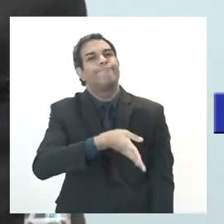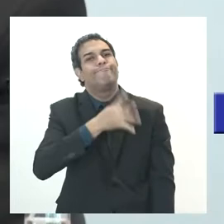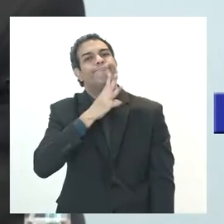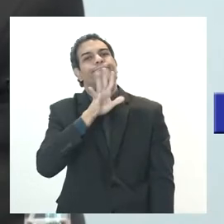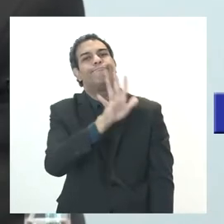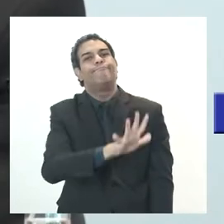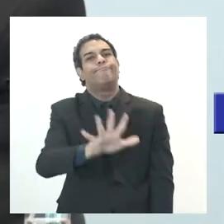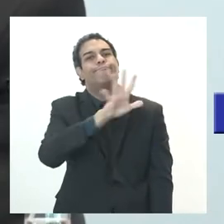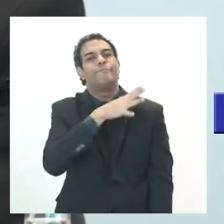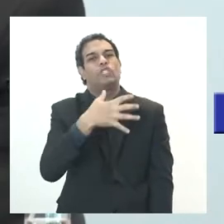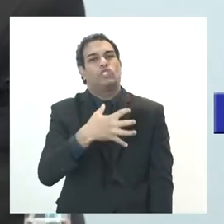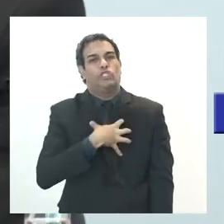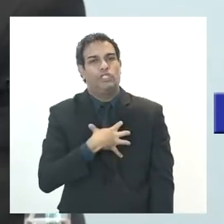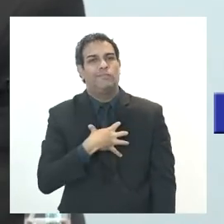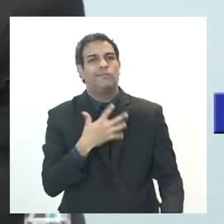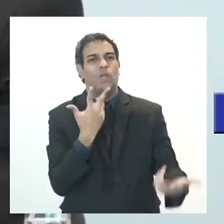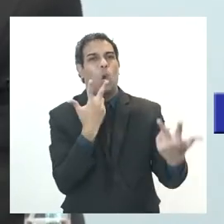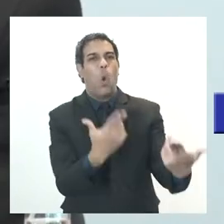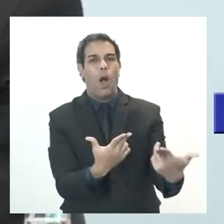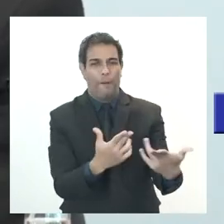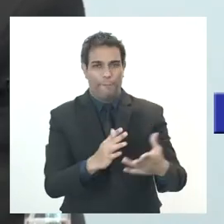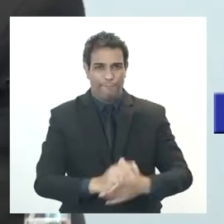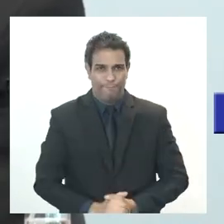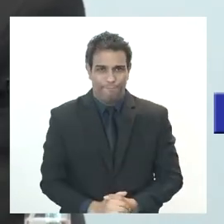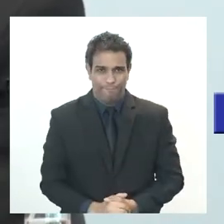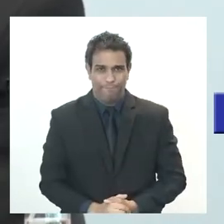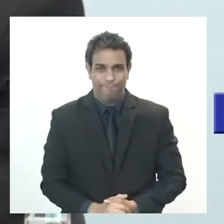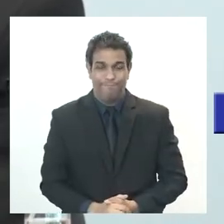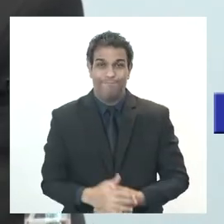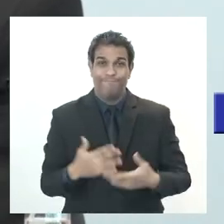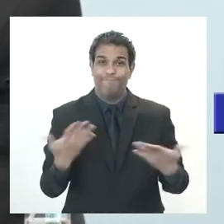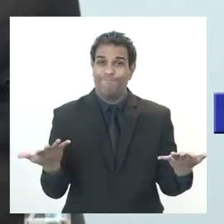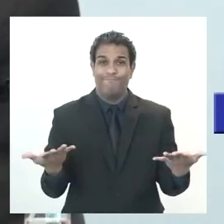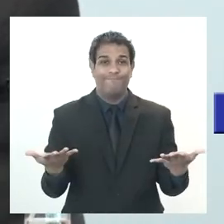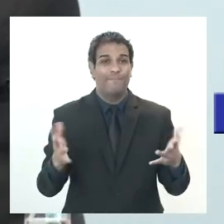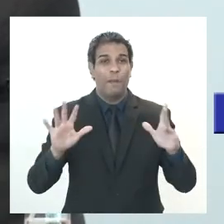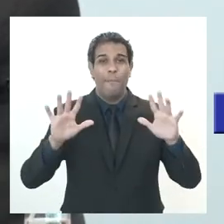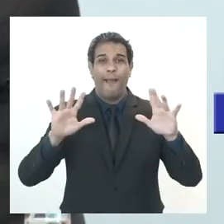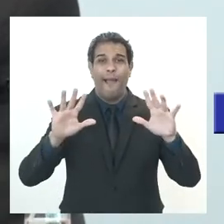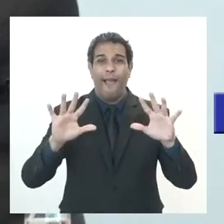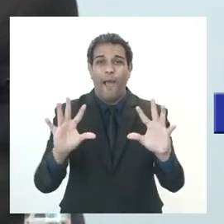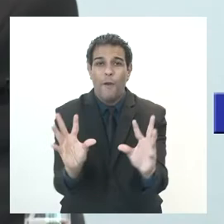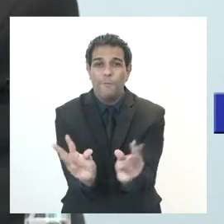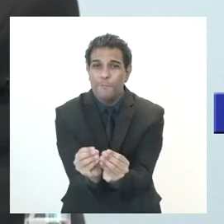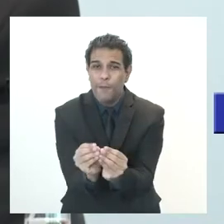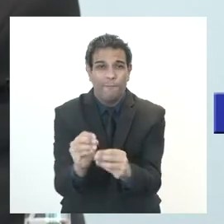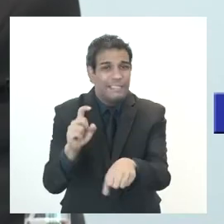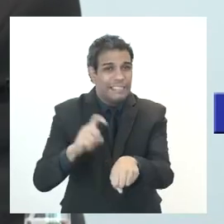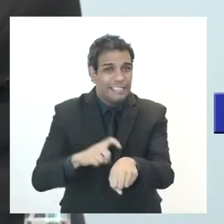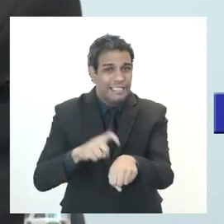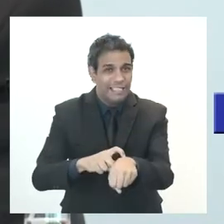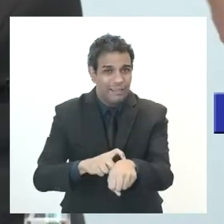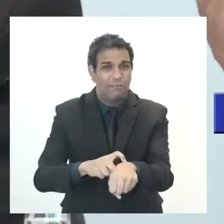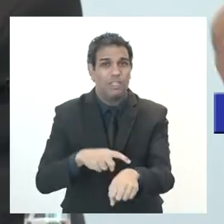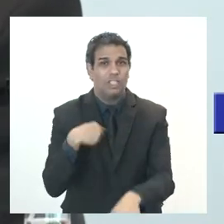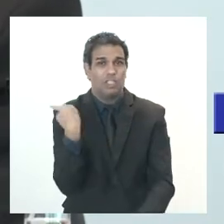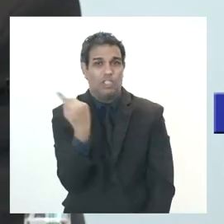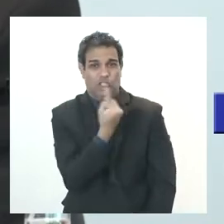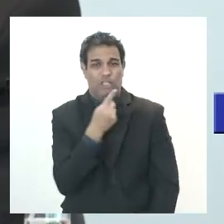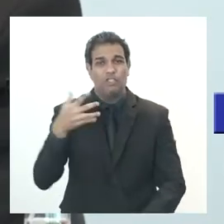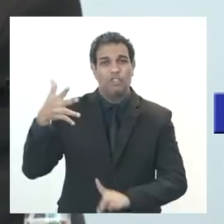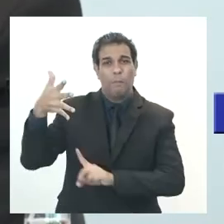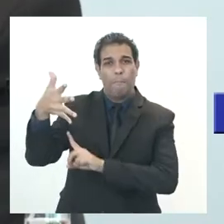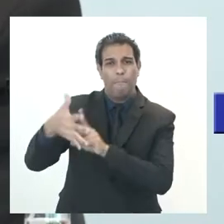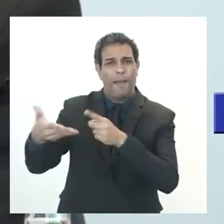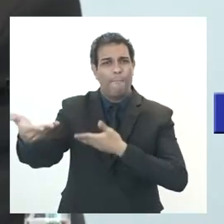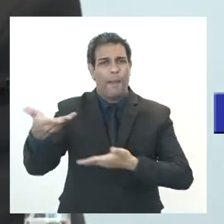sabemos sabemos disso e É parece muito rápido nesse tempo curto que a gente tem para trocar